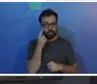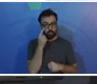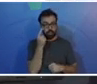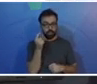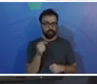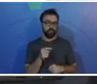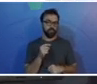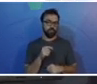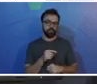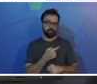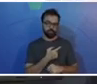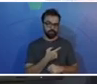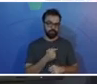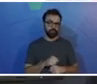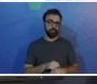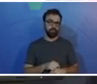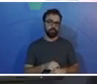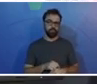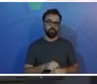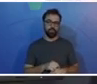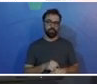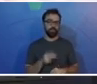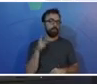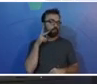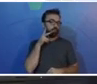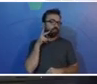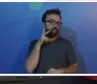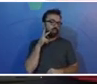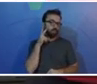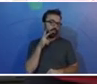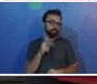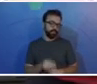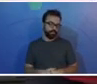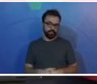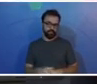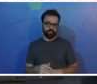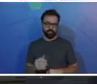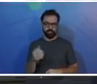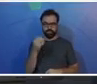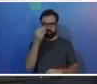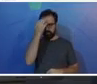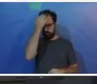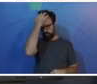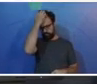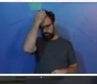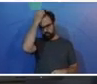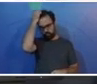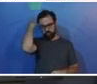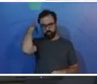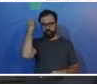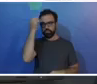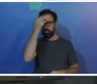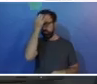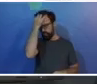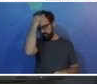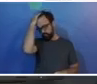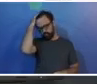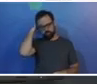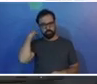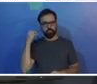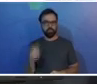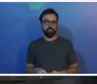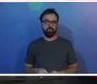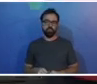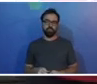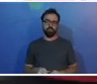Olha aqui, lembram das bebidas? Então, a maior taxa de imposto nesta imagem é do vinho.